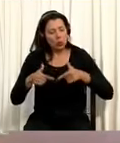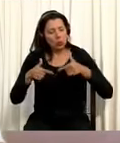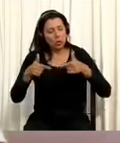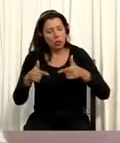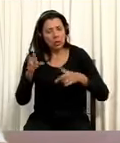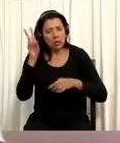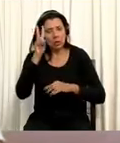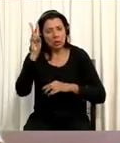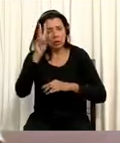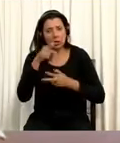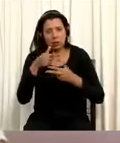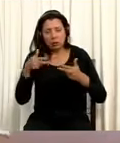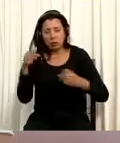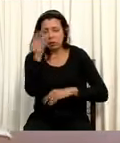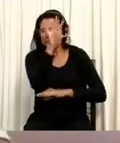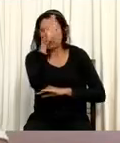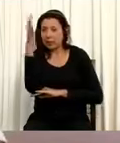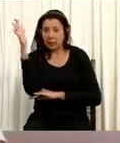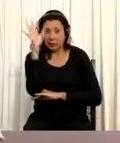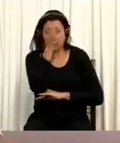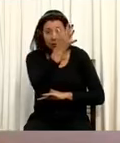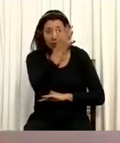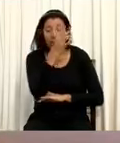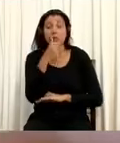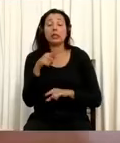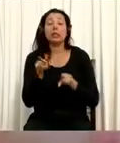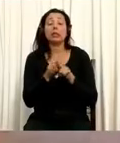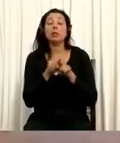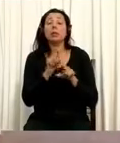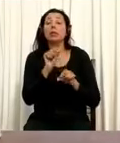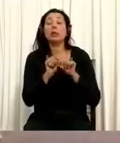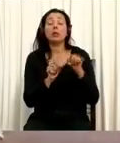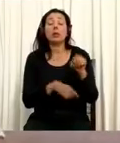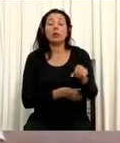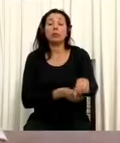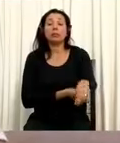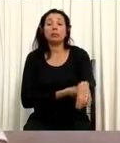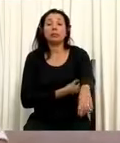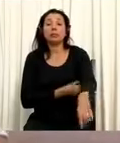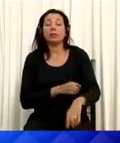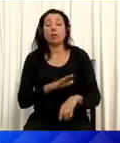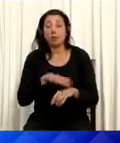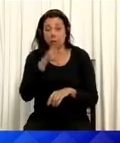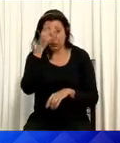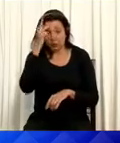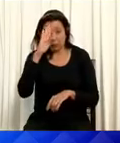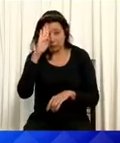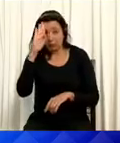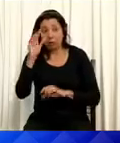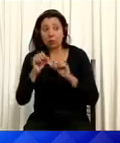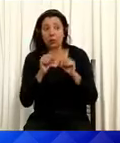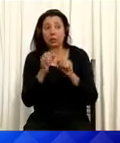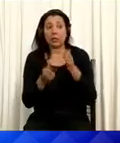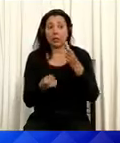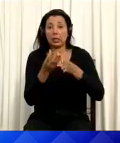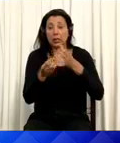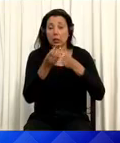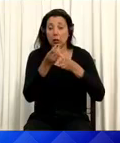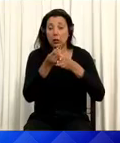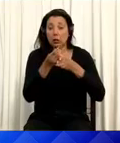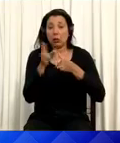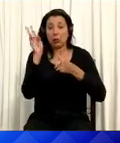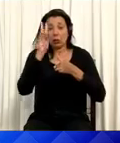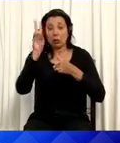né, das causas ambientais, inclusive uma das fundadoras de um movimento histórico,